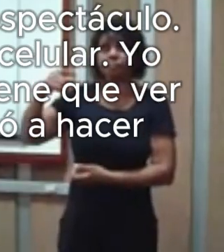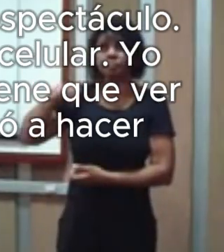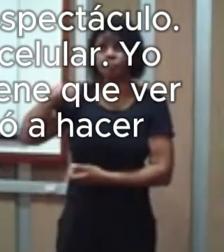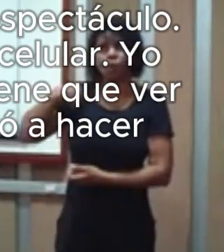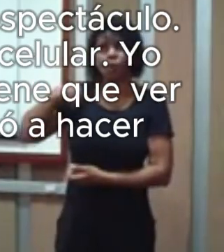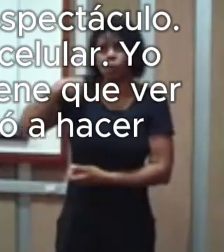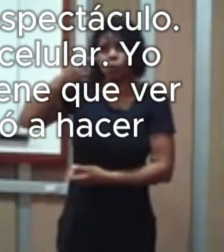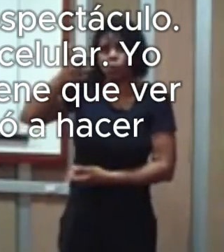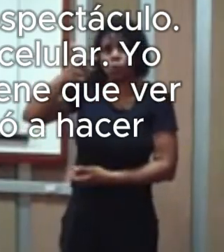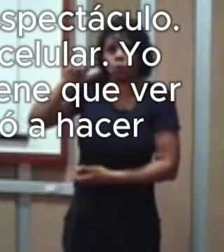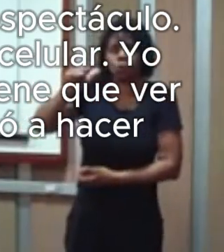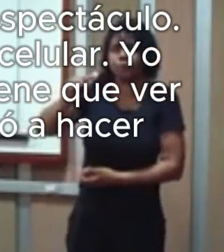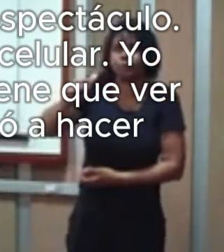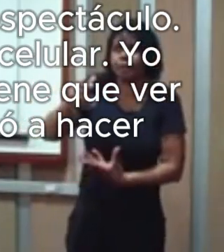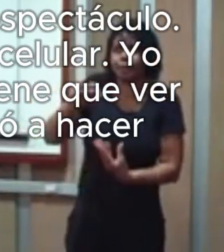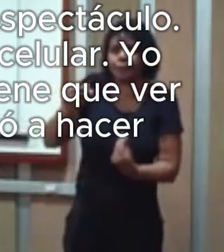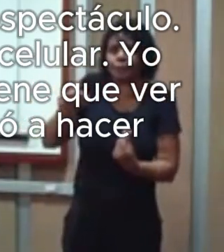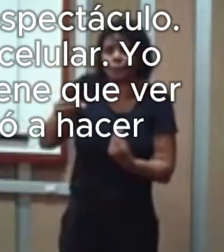não tenho